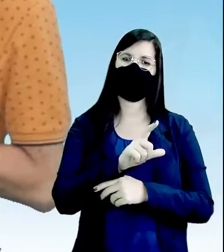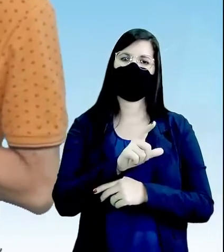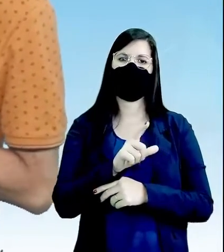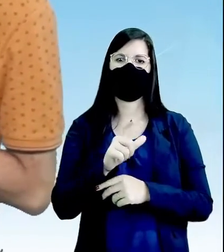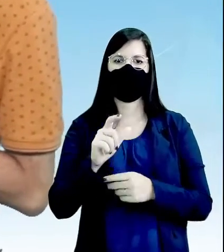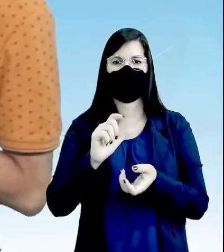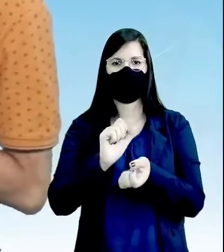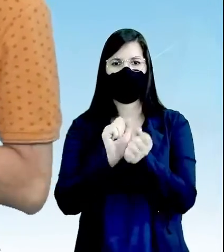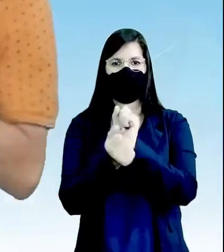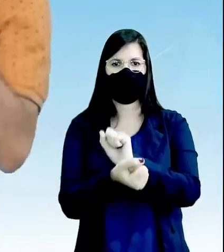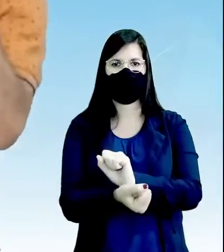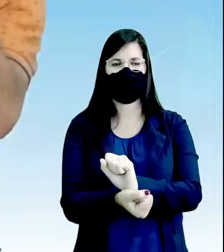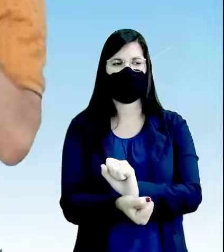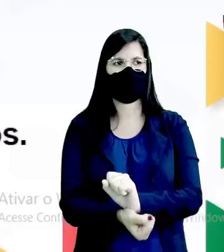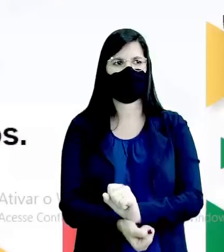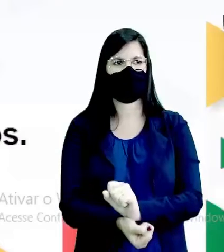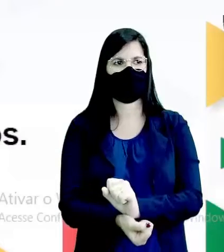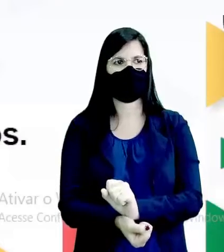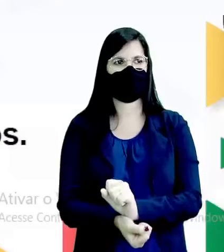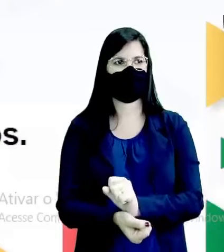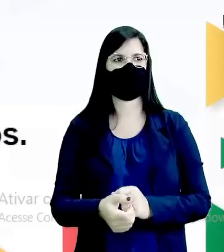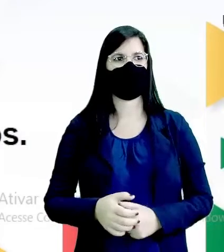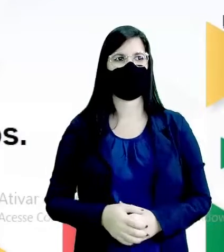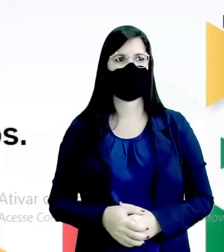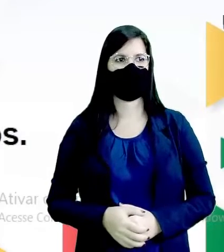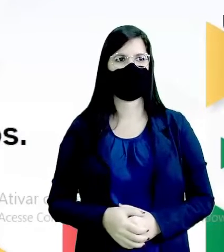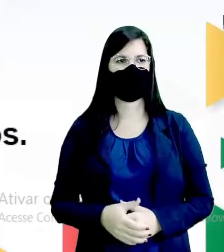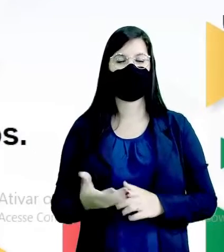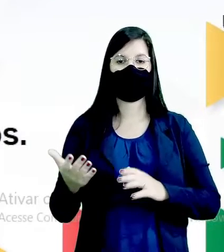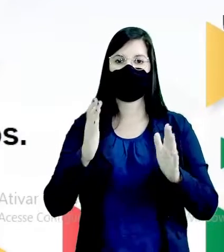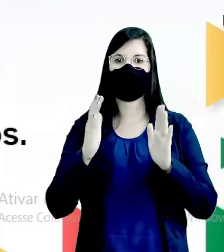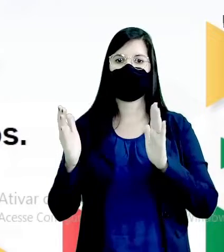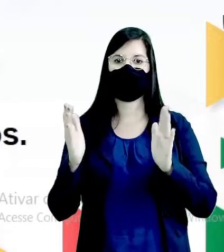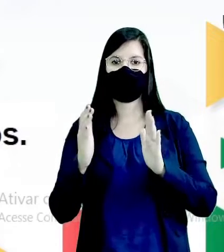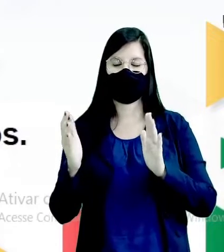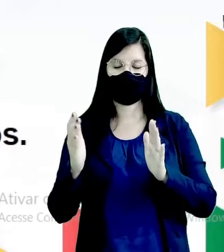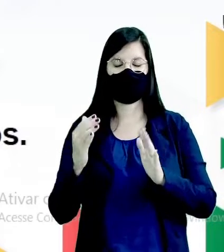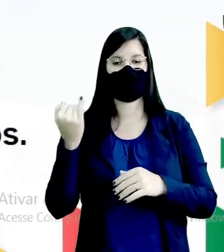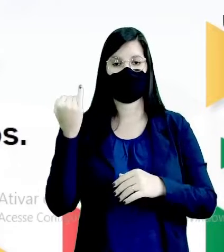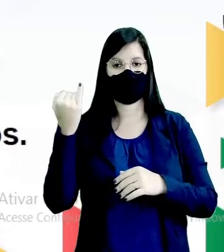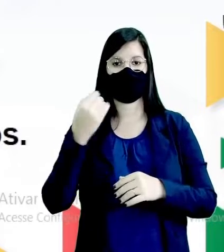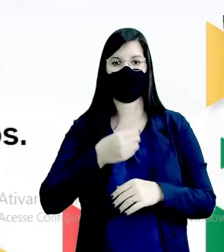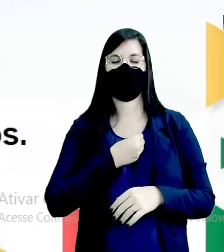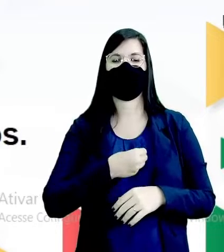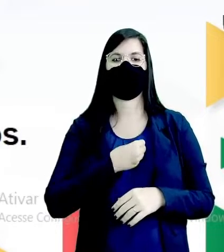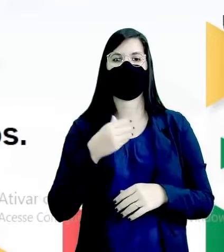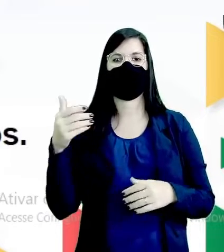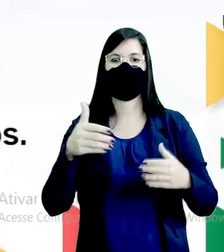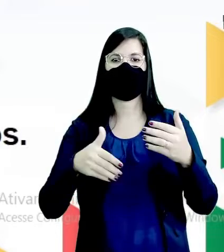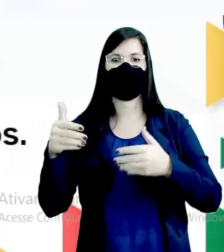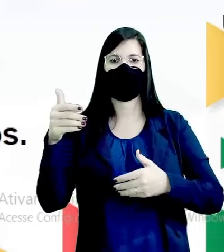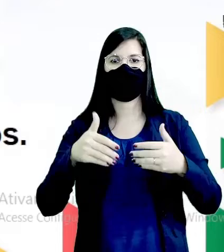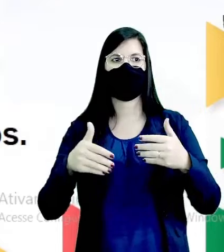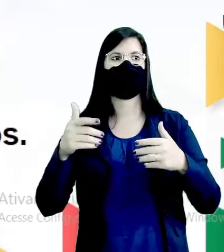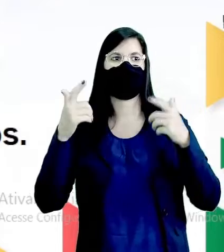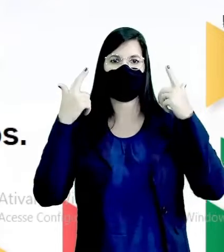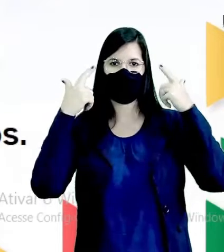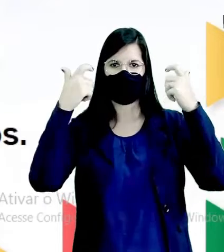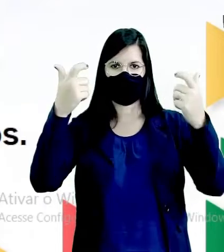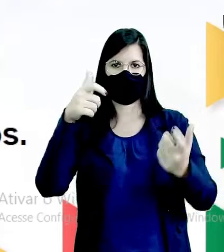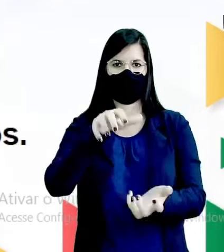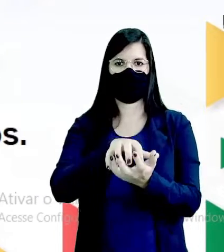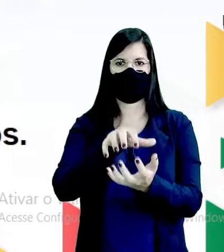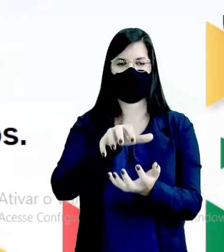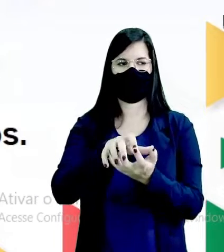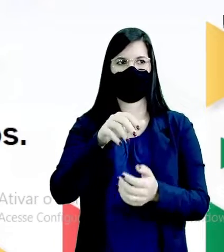amarrado ali naquela foto. Um dos momentos cruciais de sua vida foi a participação da Revolução Pernambucana